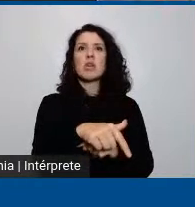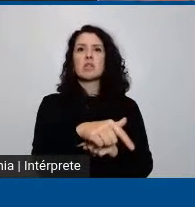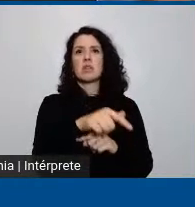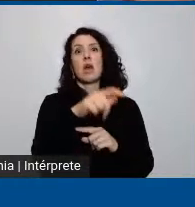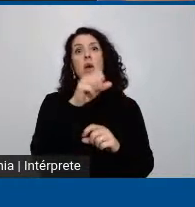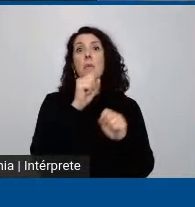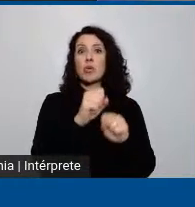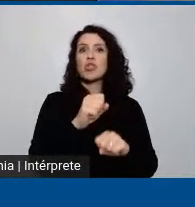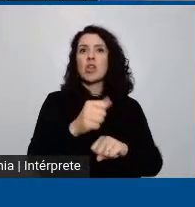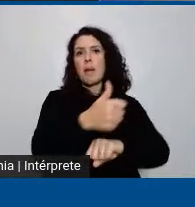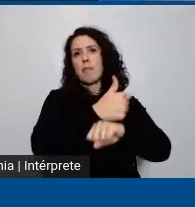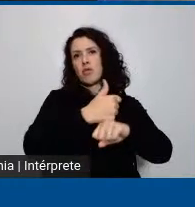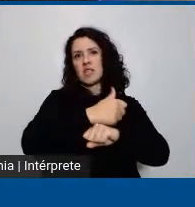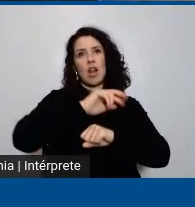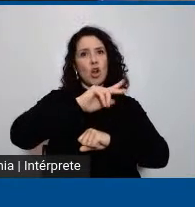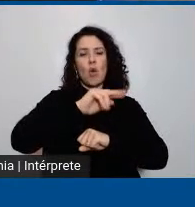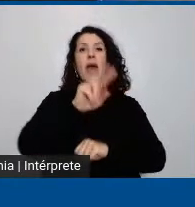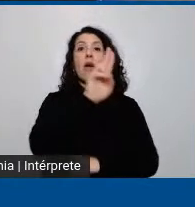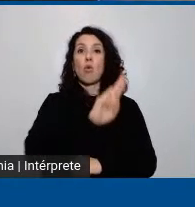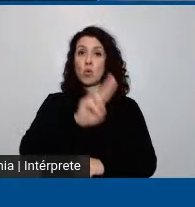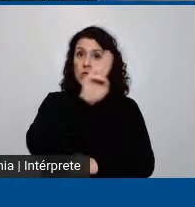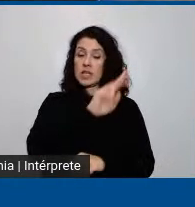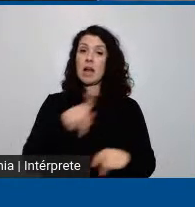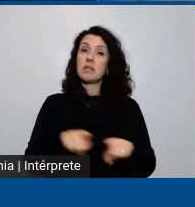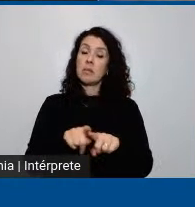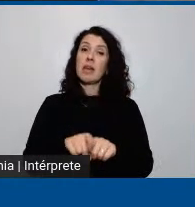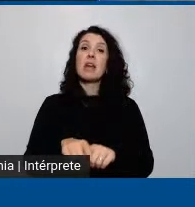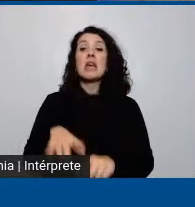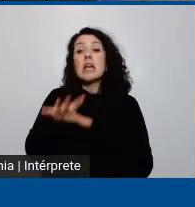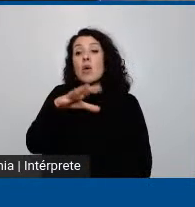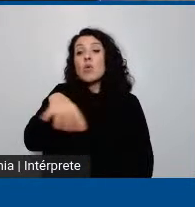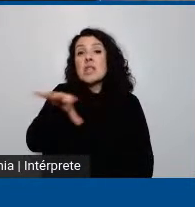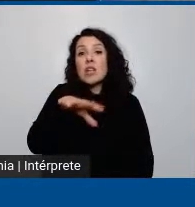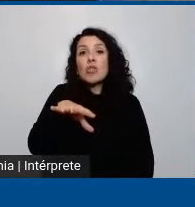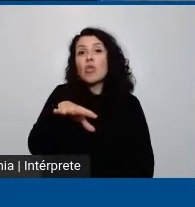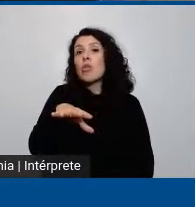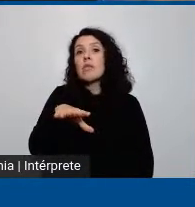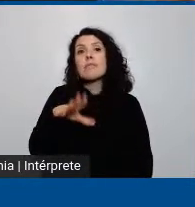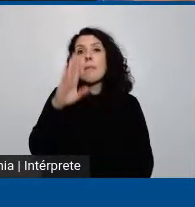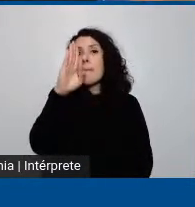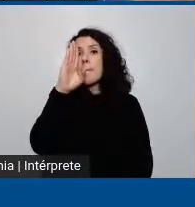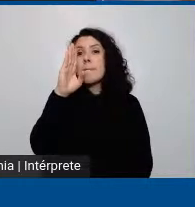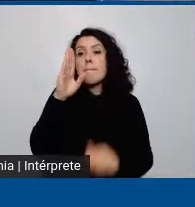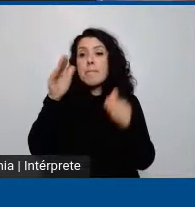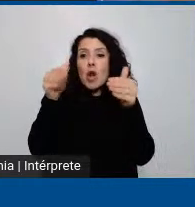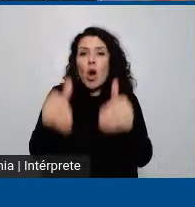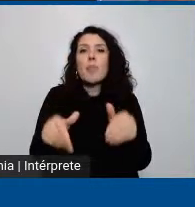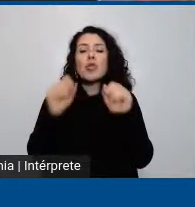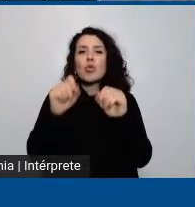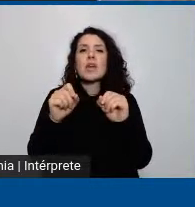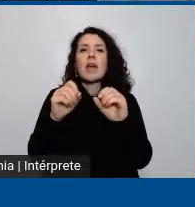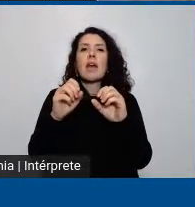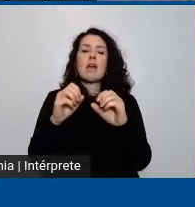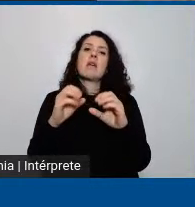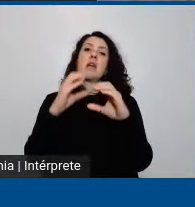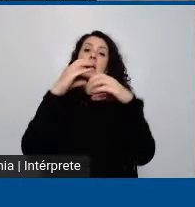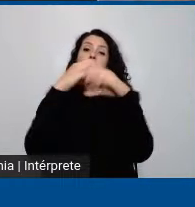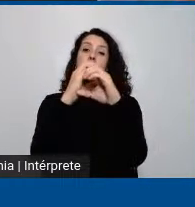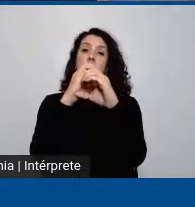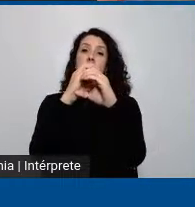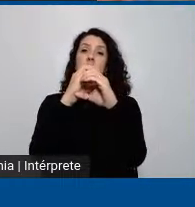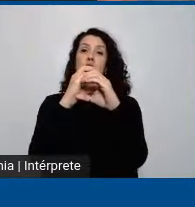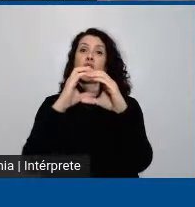apresentadas e há um setor específico sobre ampliadores, sobre exatamente o uso,